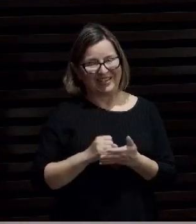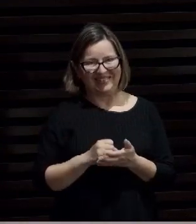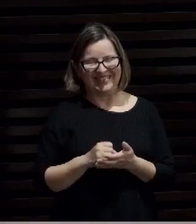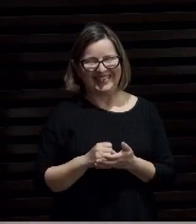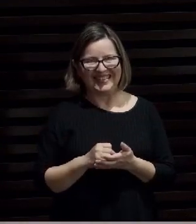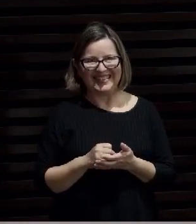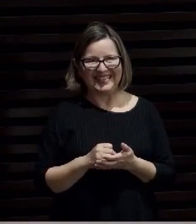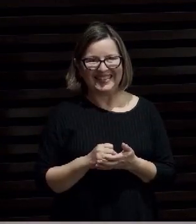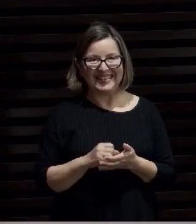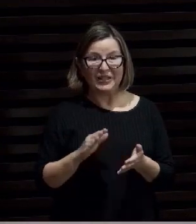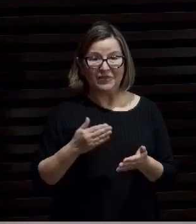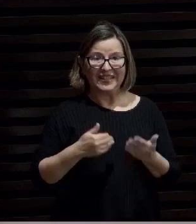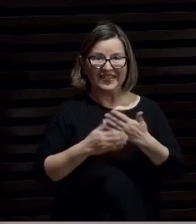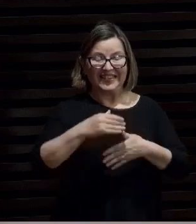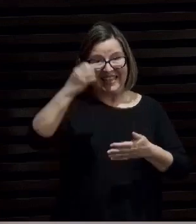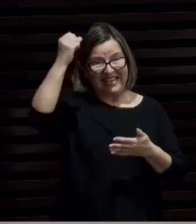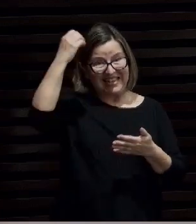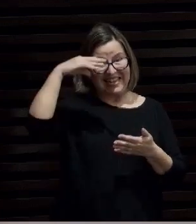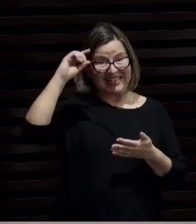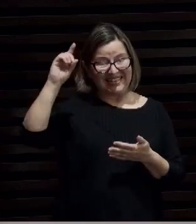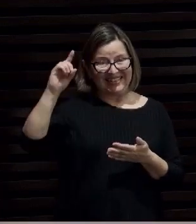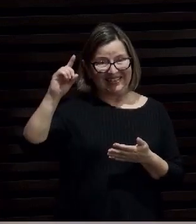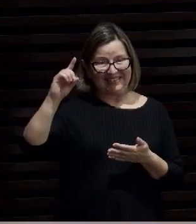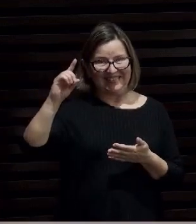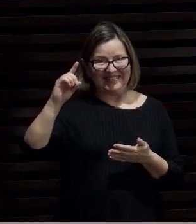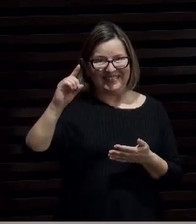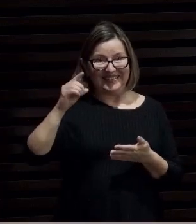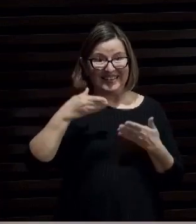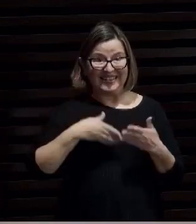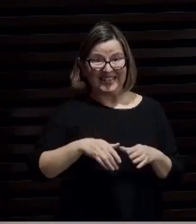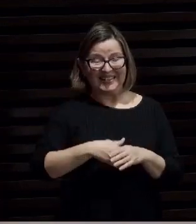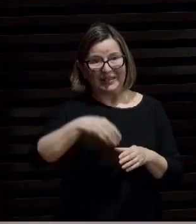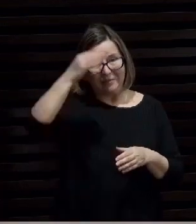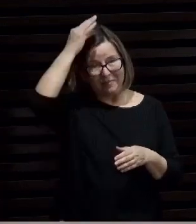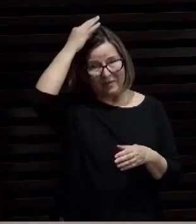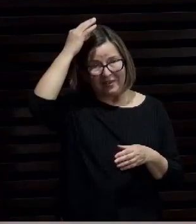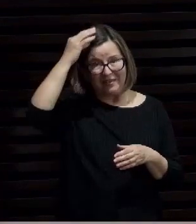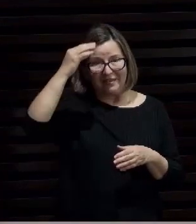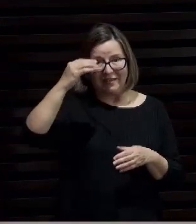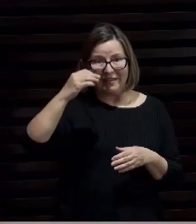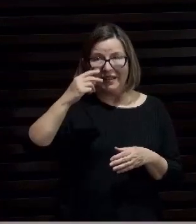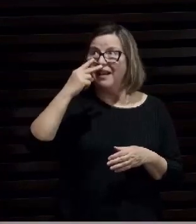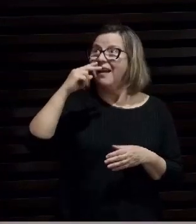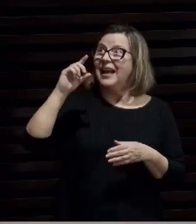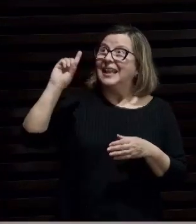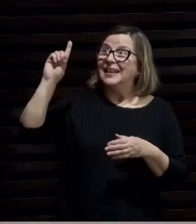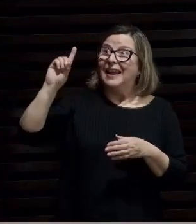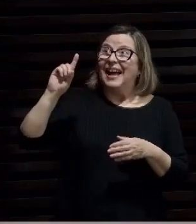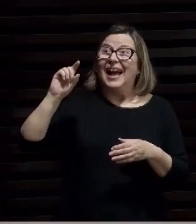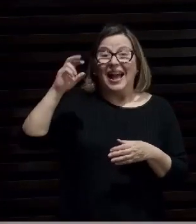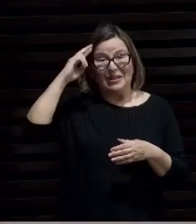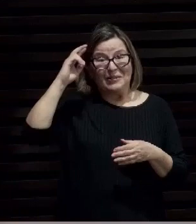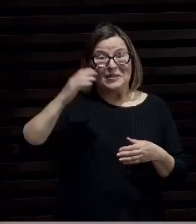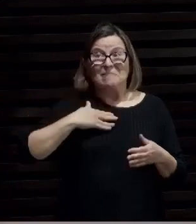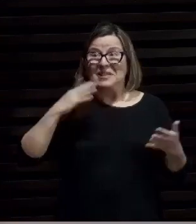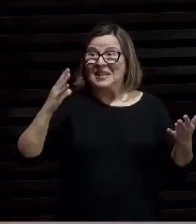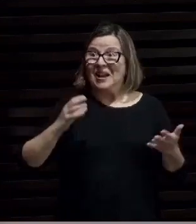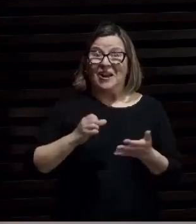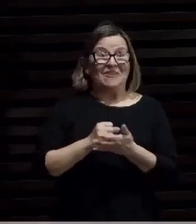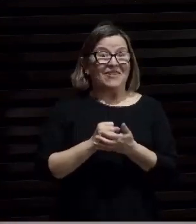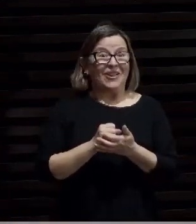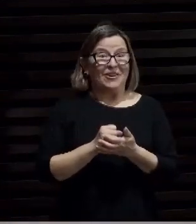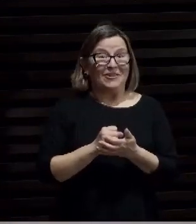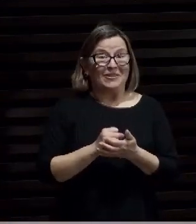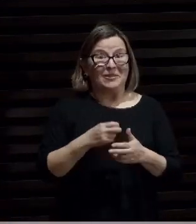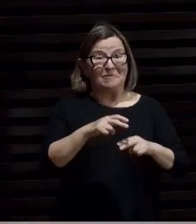novo e entende quem ele é, e ele olha para Deus e fala assim: o Senhor me salvou. Isso custou a morte do